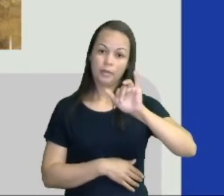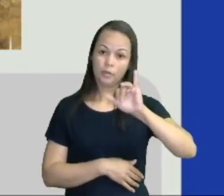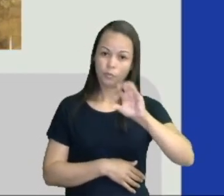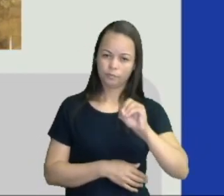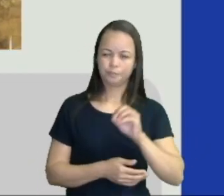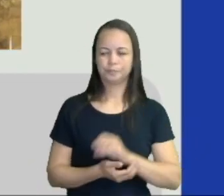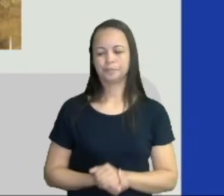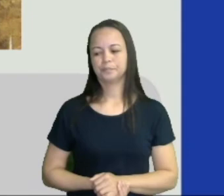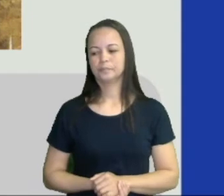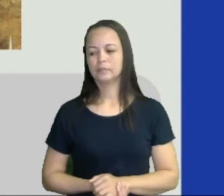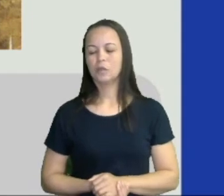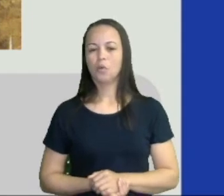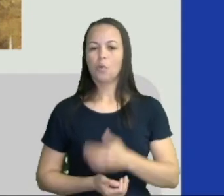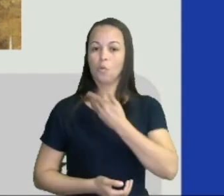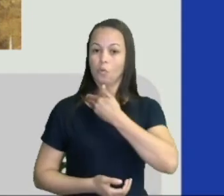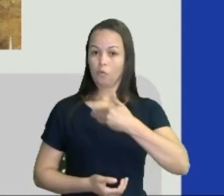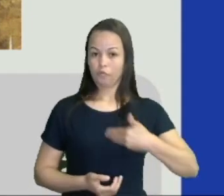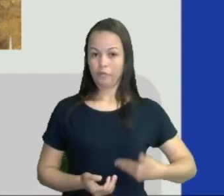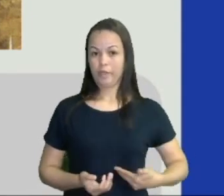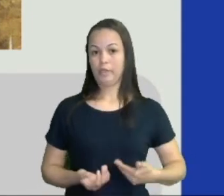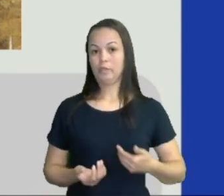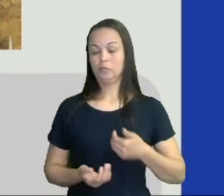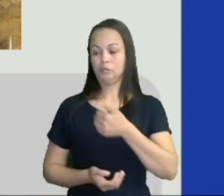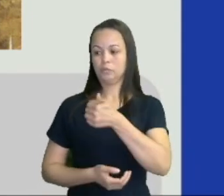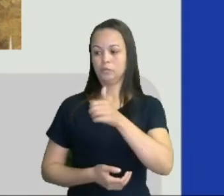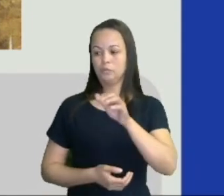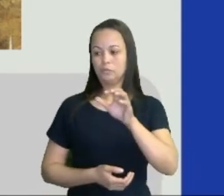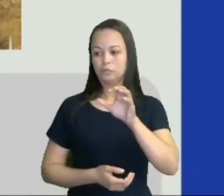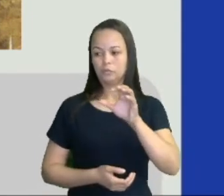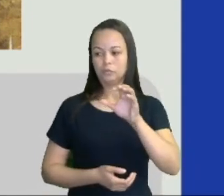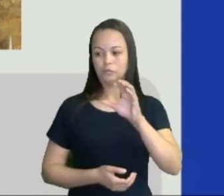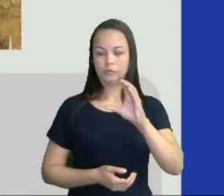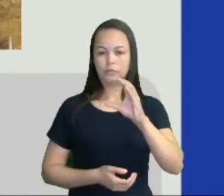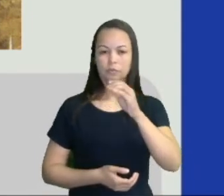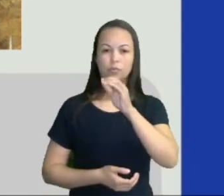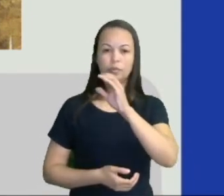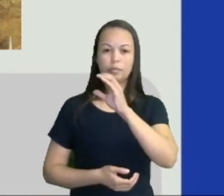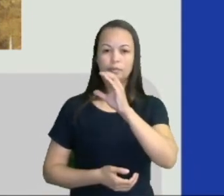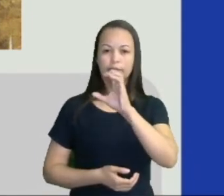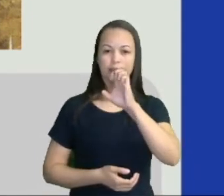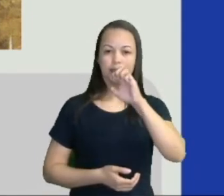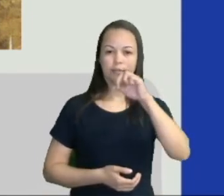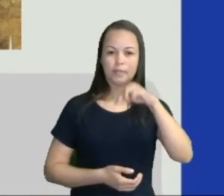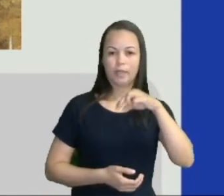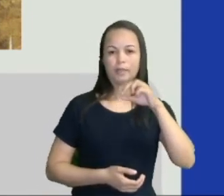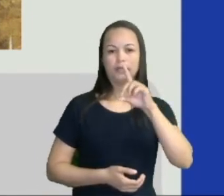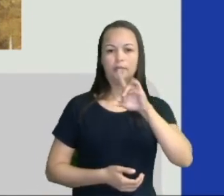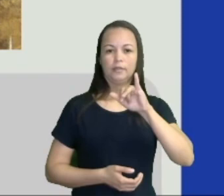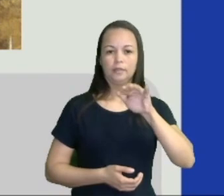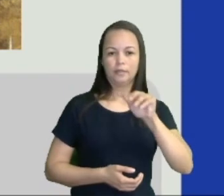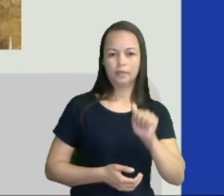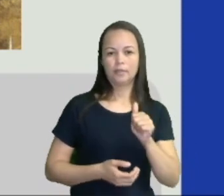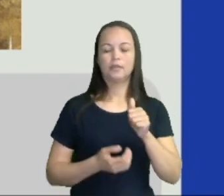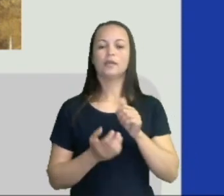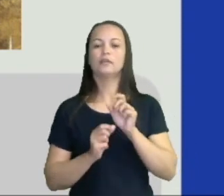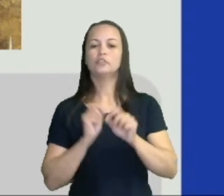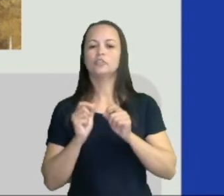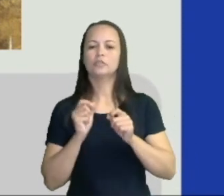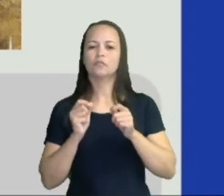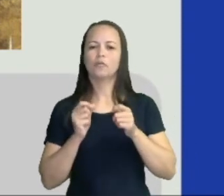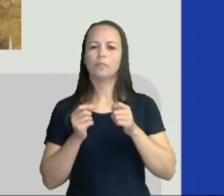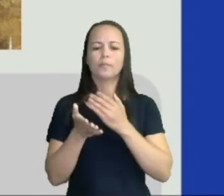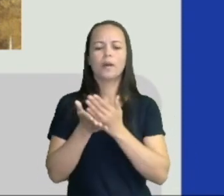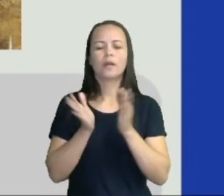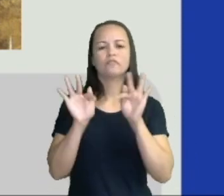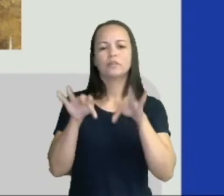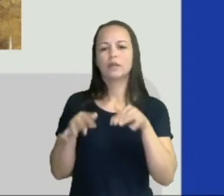O governo dos 100 dias, para finalizar, que é o governo, que é quando vai se encaminhando para o fim da guerra do